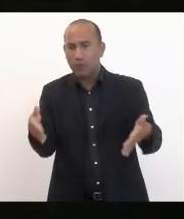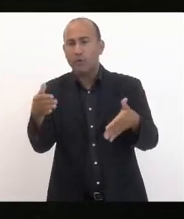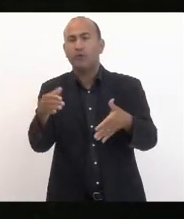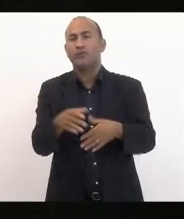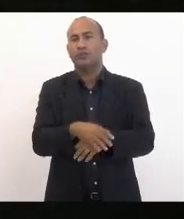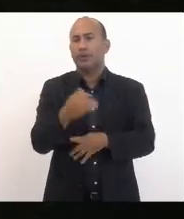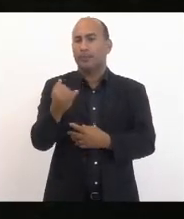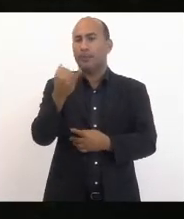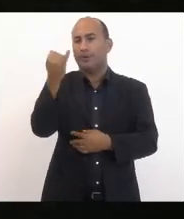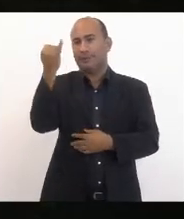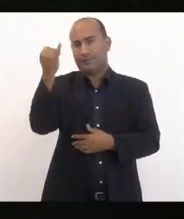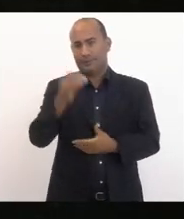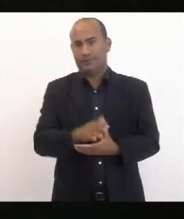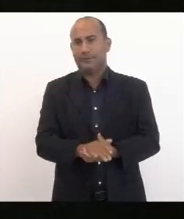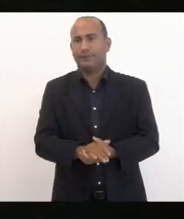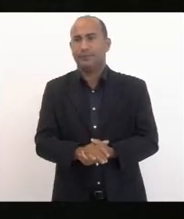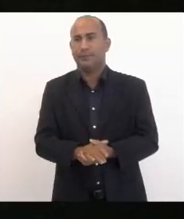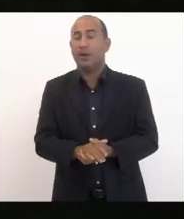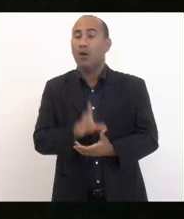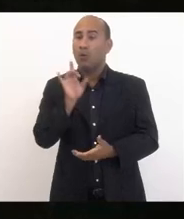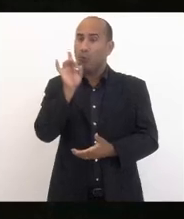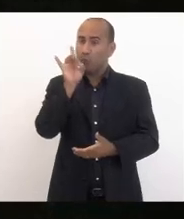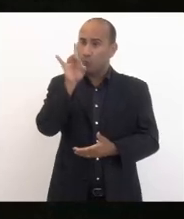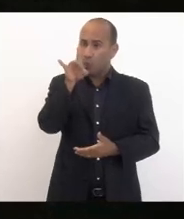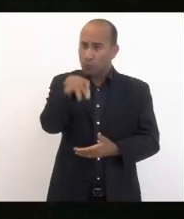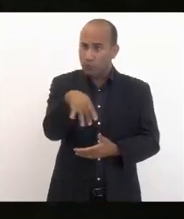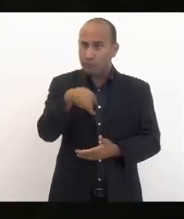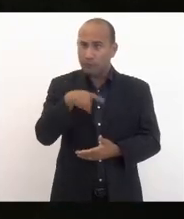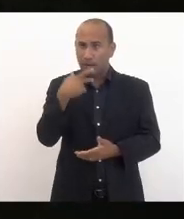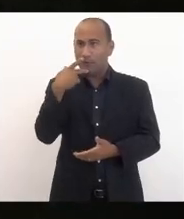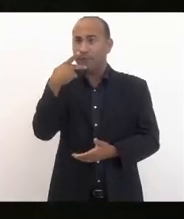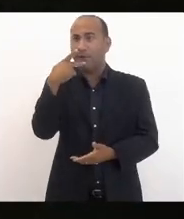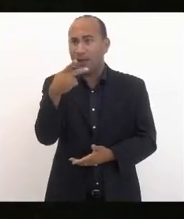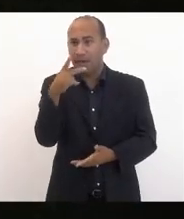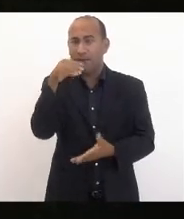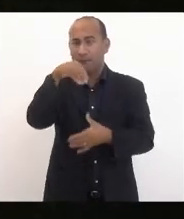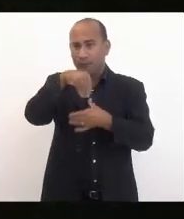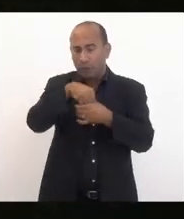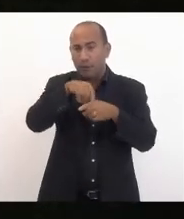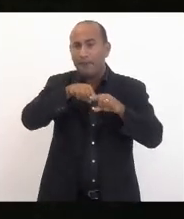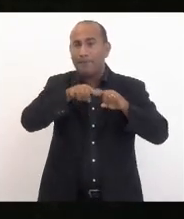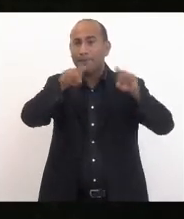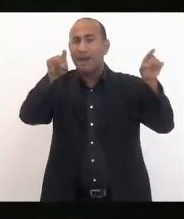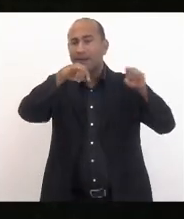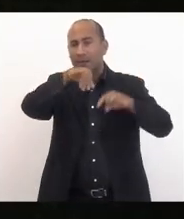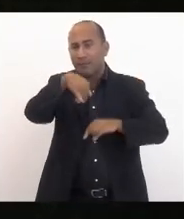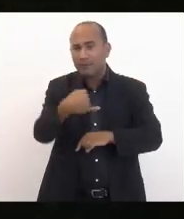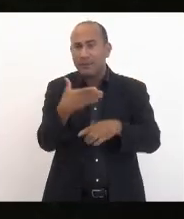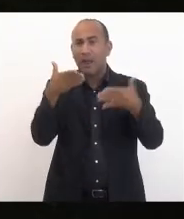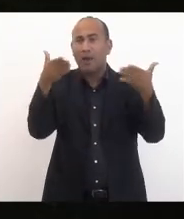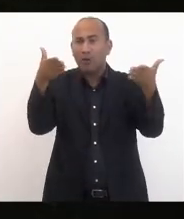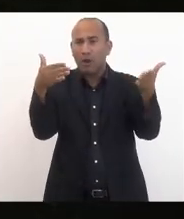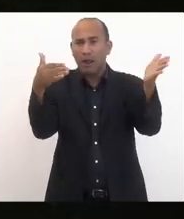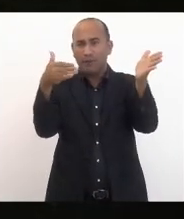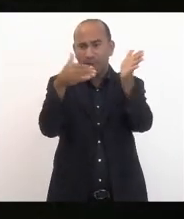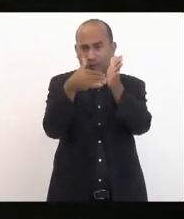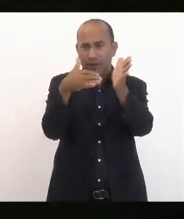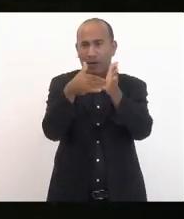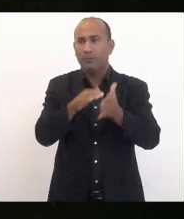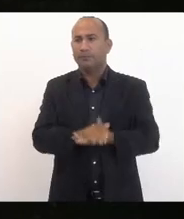importante. Inclusive, esse último eu ia declarar voto, mas aproveitei agora o expediente final.